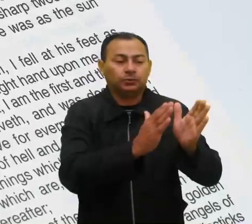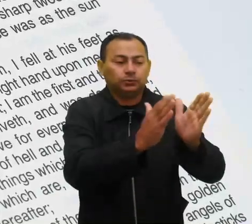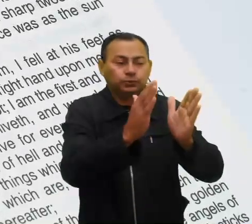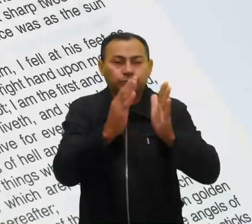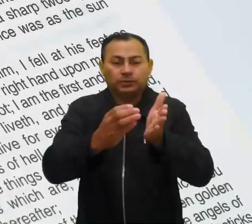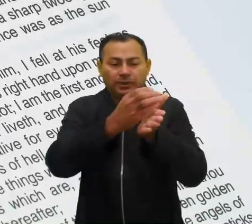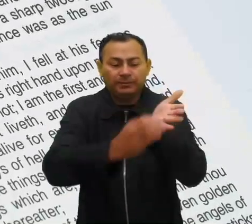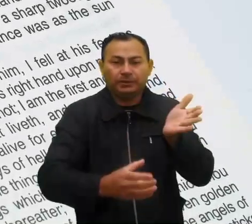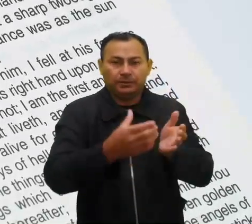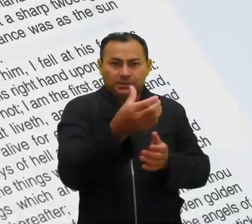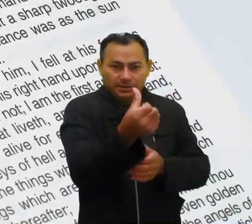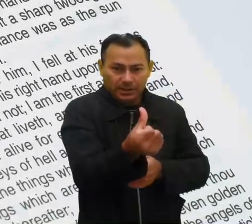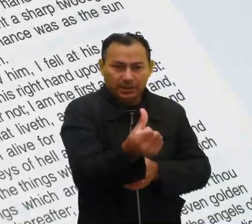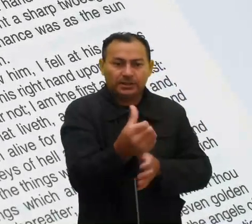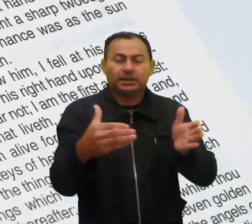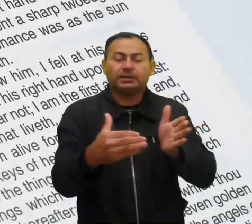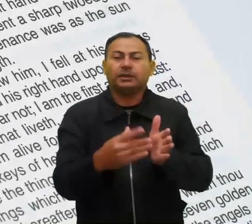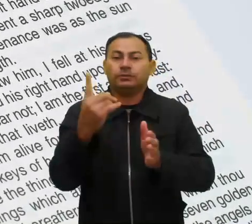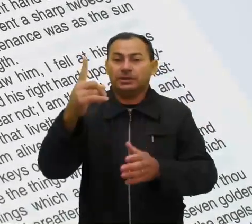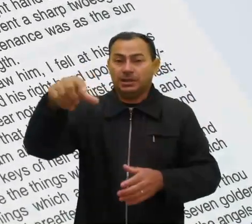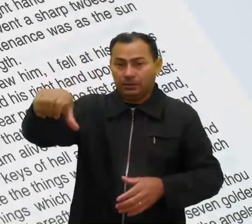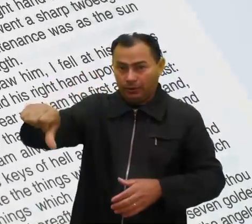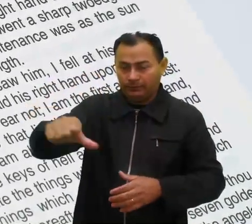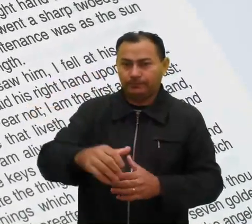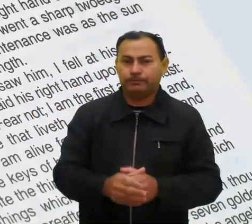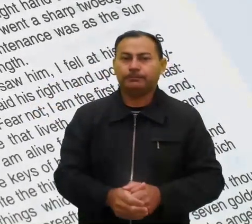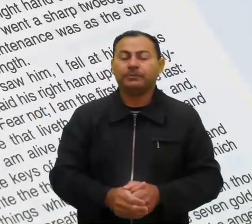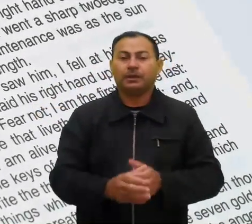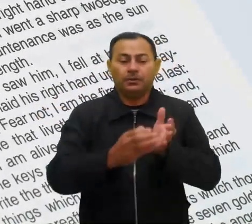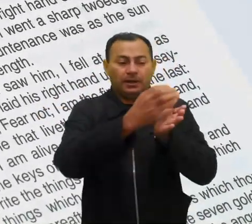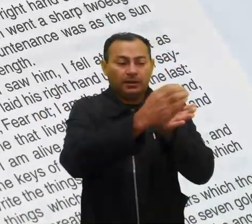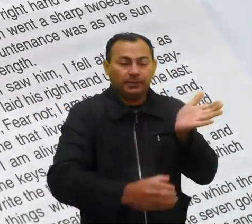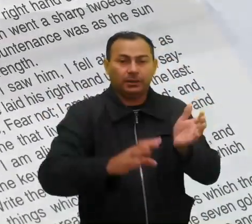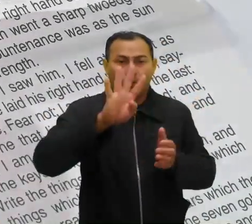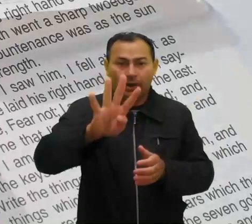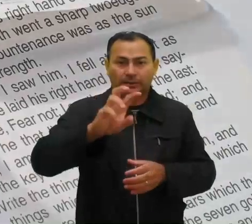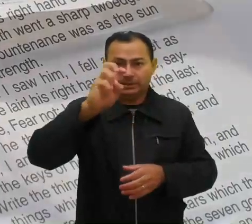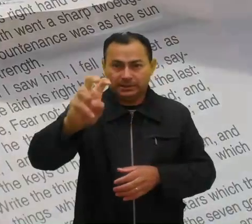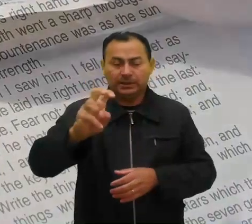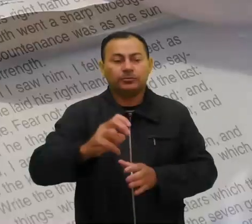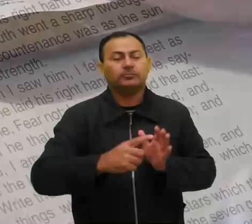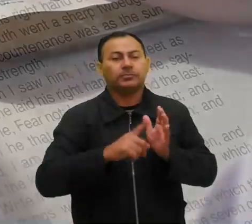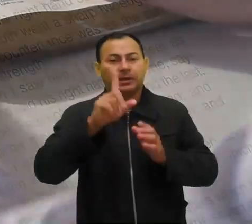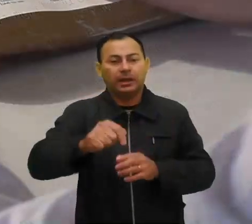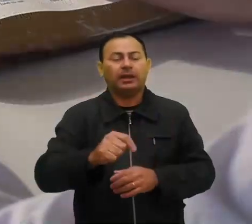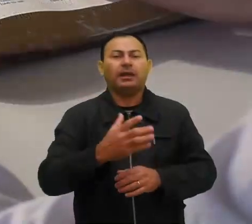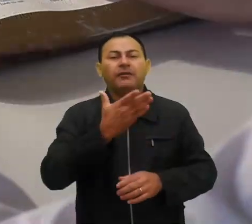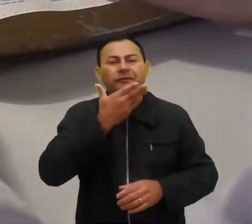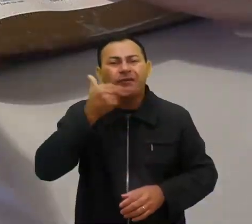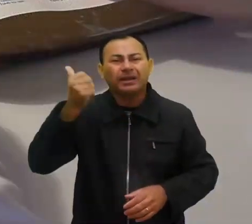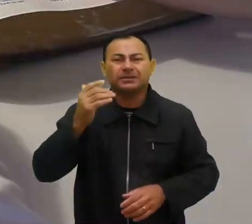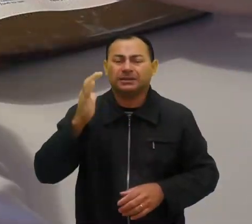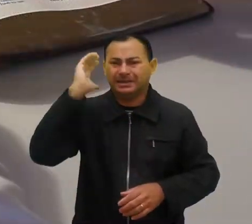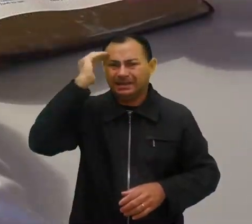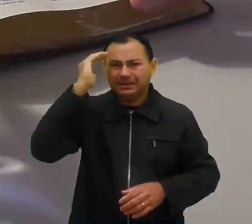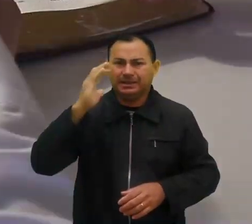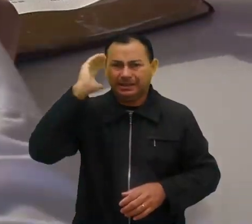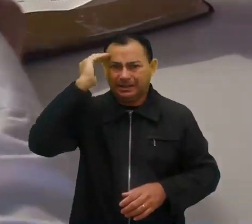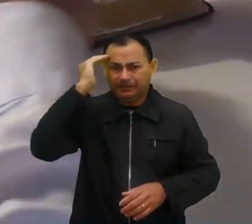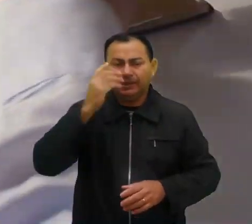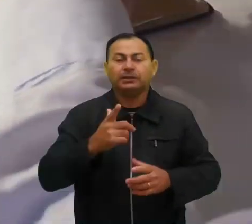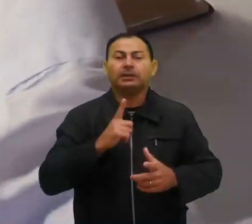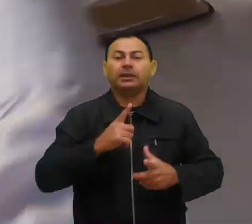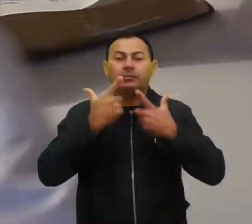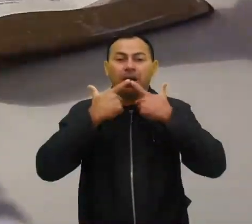dos capítulos 6 ao 19. Os capítulos 4 e 5 são relativamente fáceis. Eles possuem